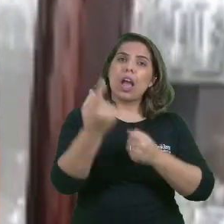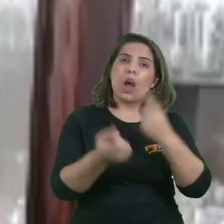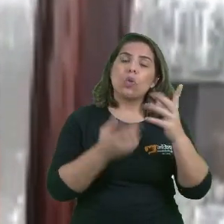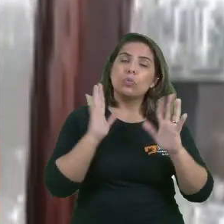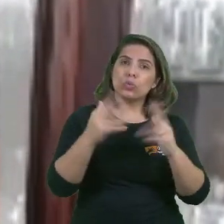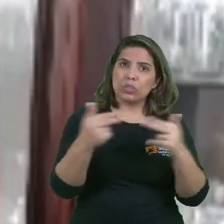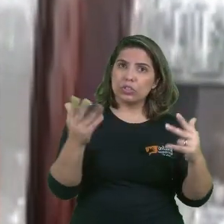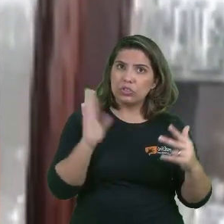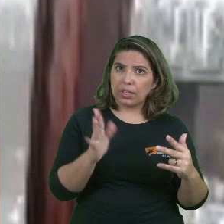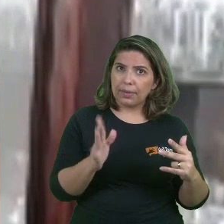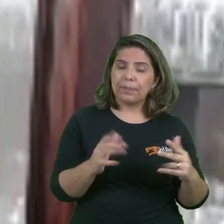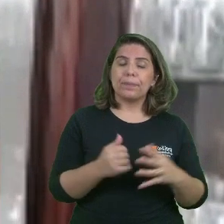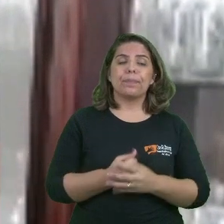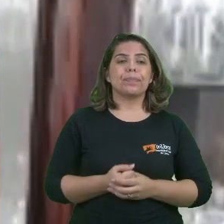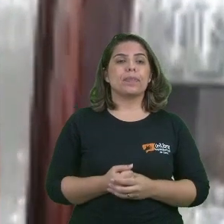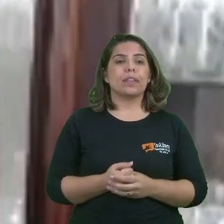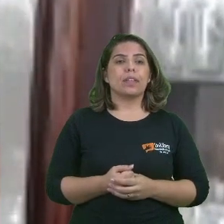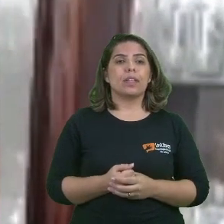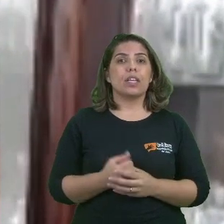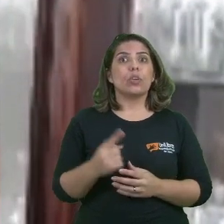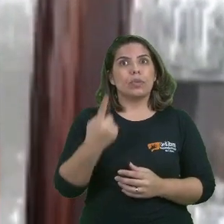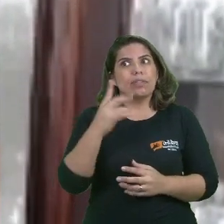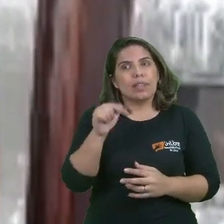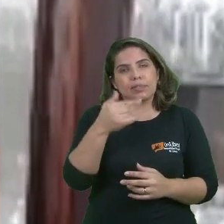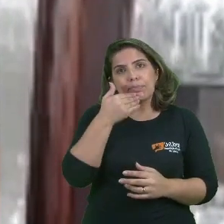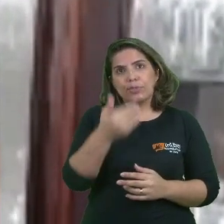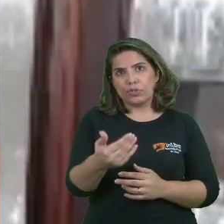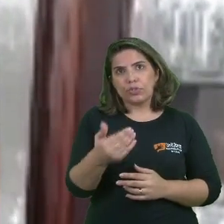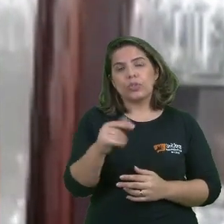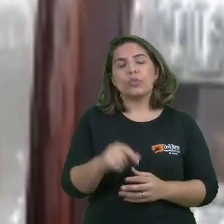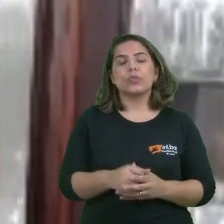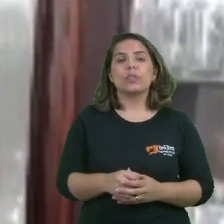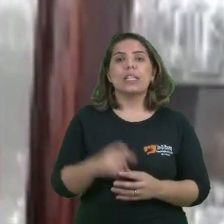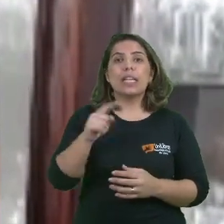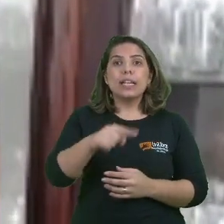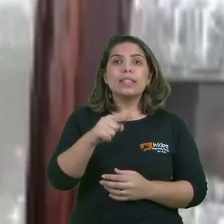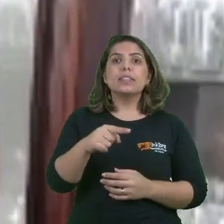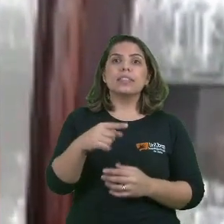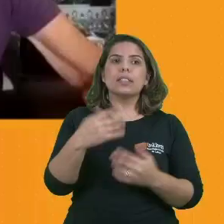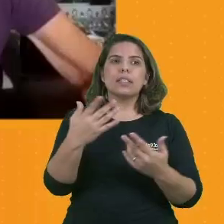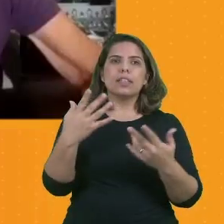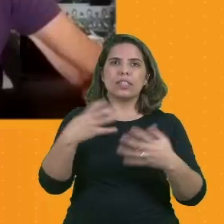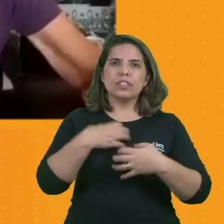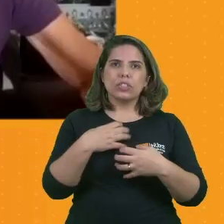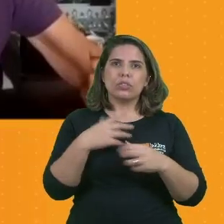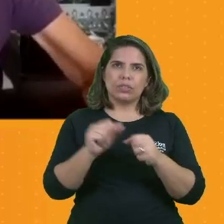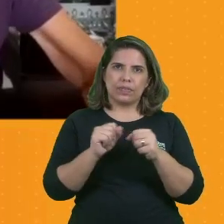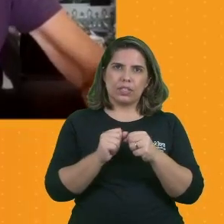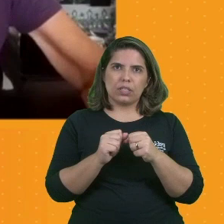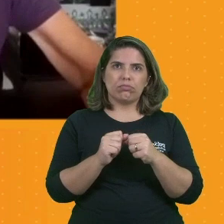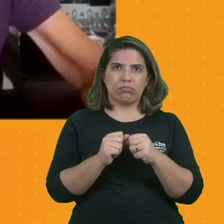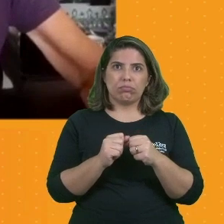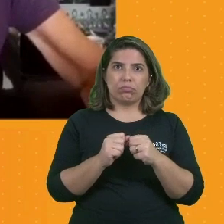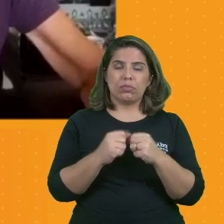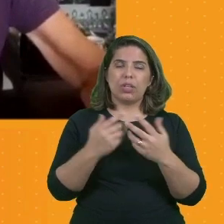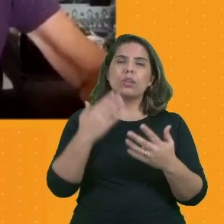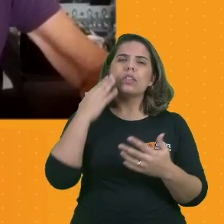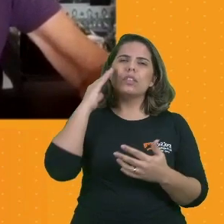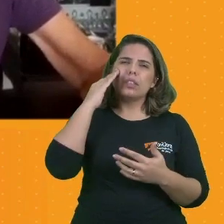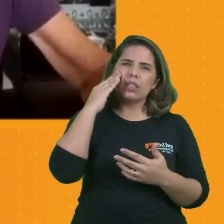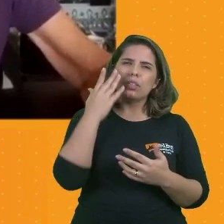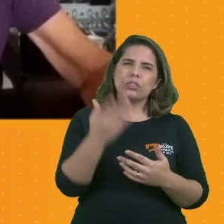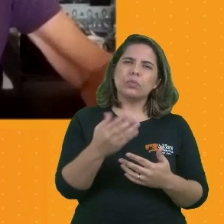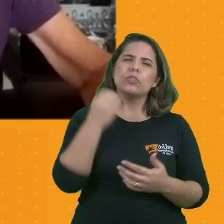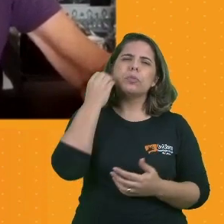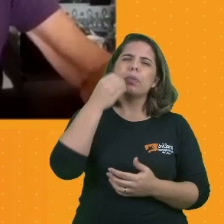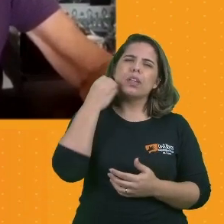pré-requisitos é mais um deles é esse tipo de clientela É eu sei que a senhora tem chama